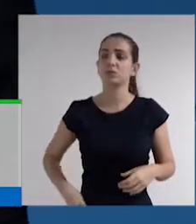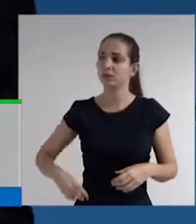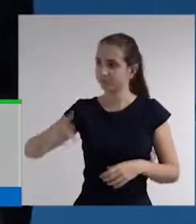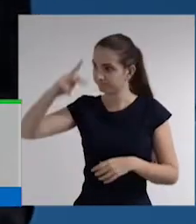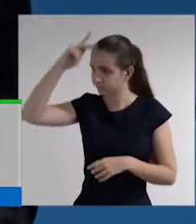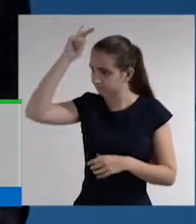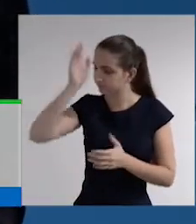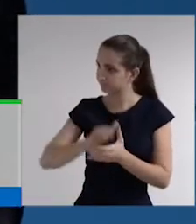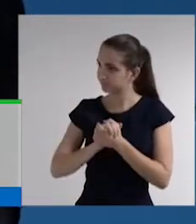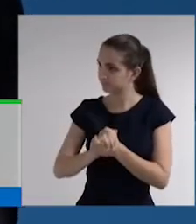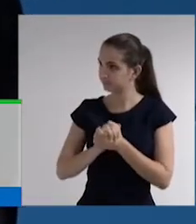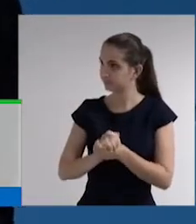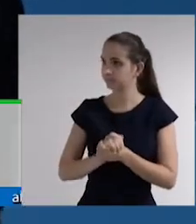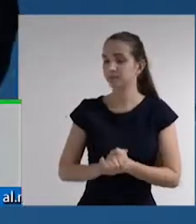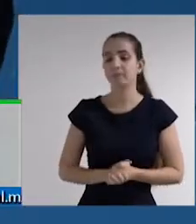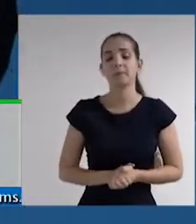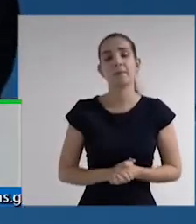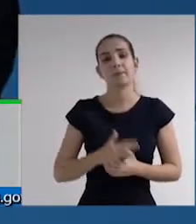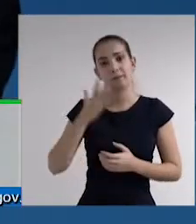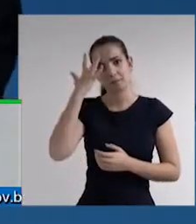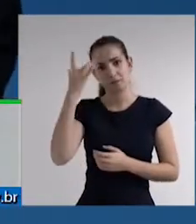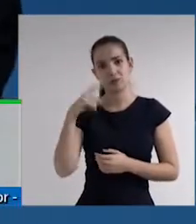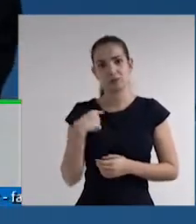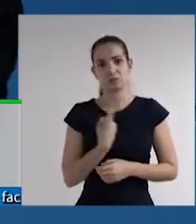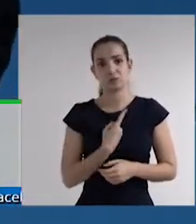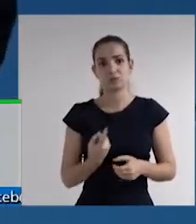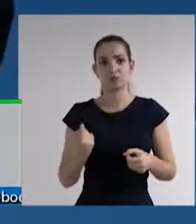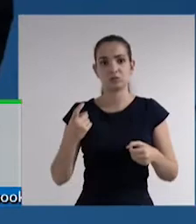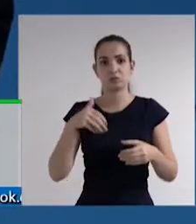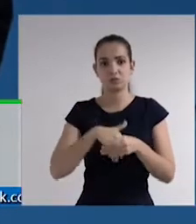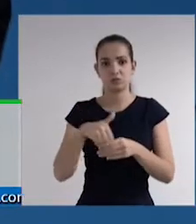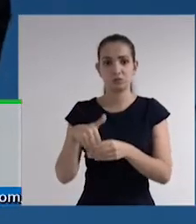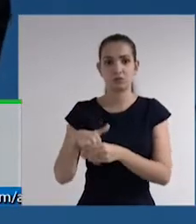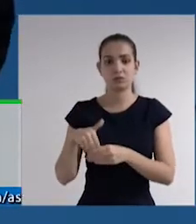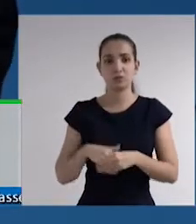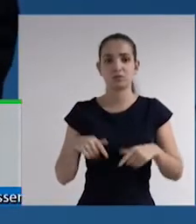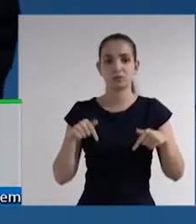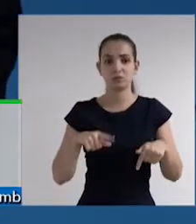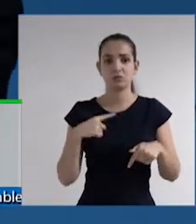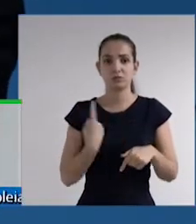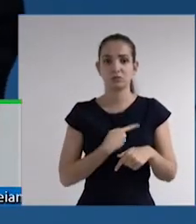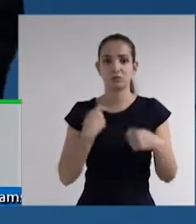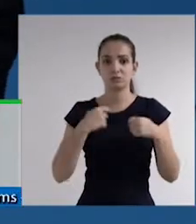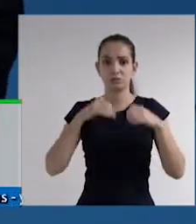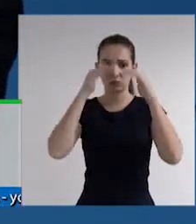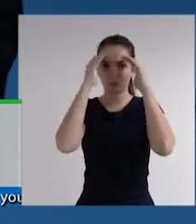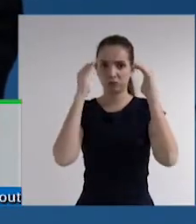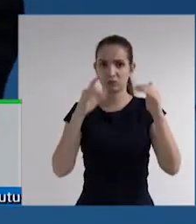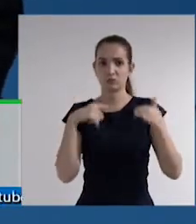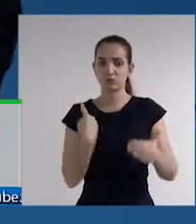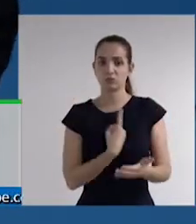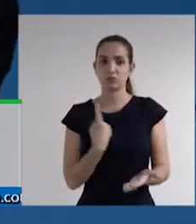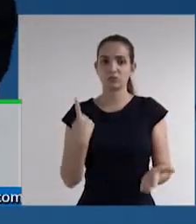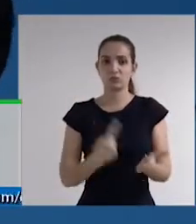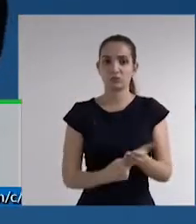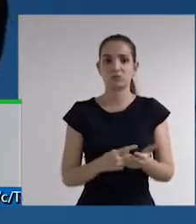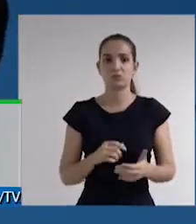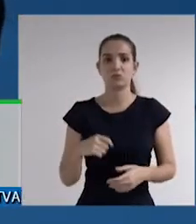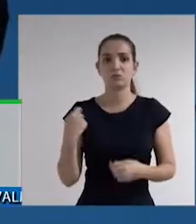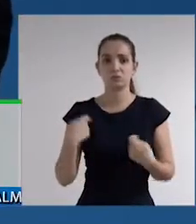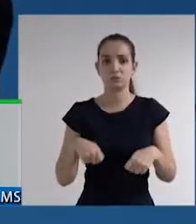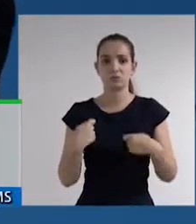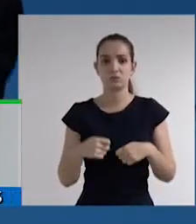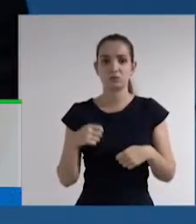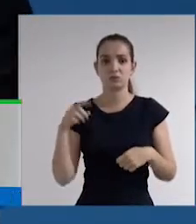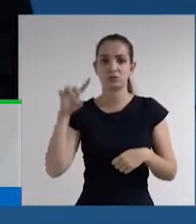Obrigado. Espero que nós amanhã votemos aqui em regime de urgência, nós também temos que cumprir com o nosso papel. Se precisar, que seja de dia, que